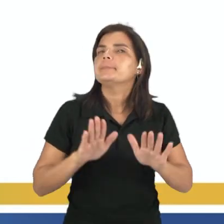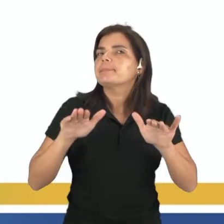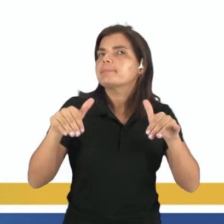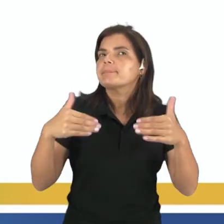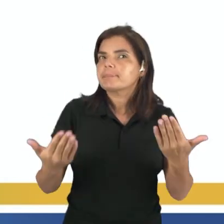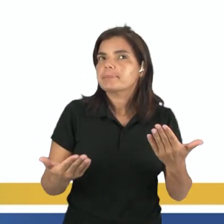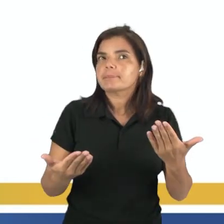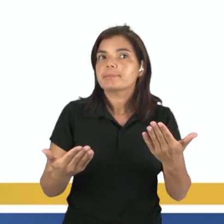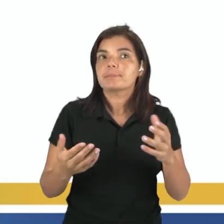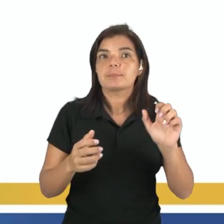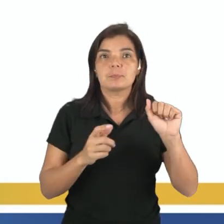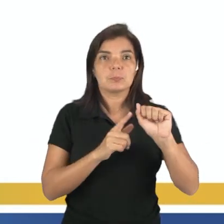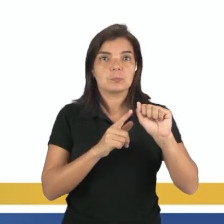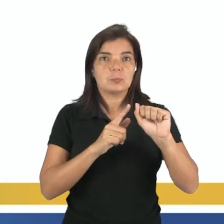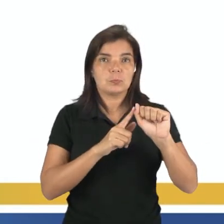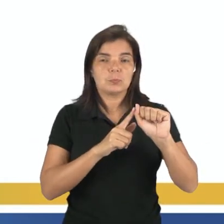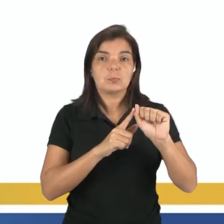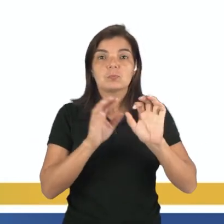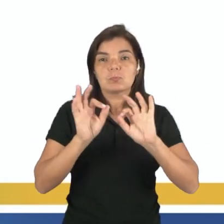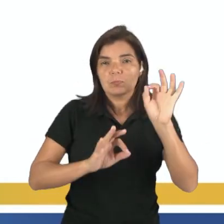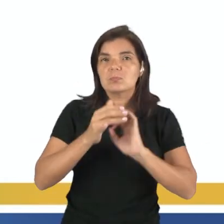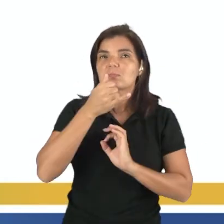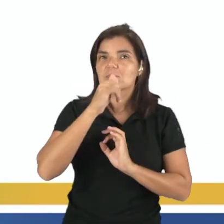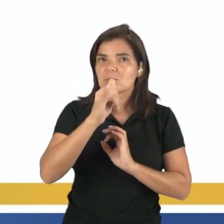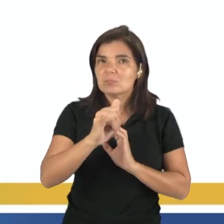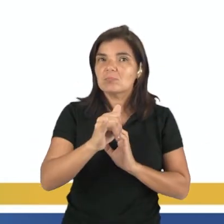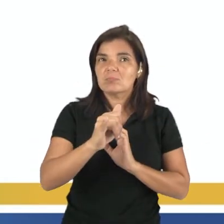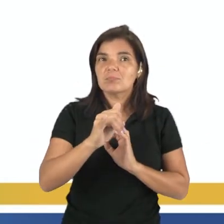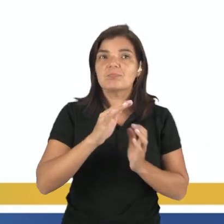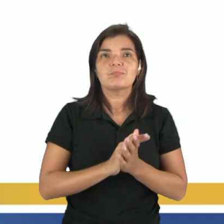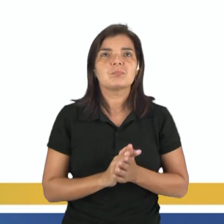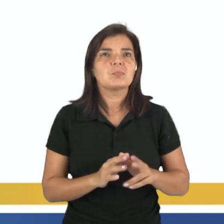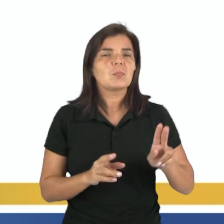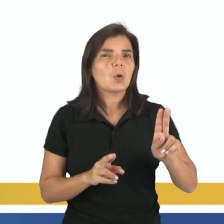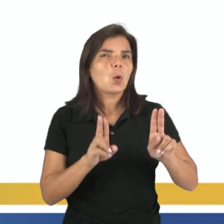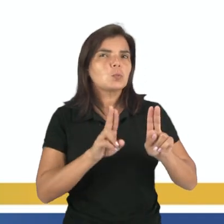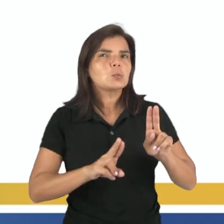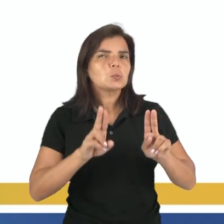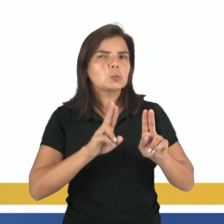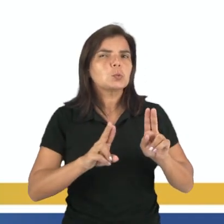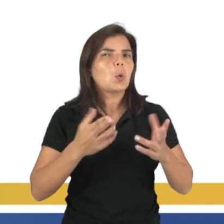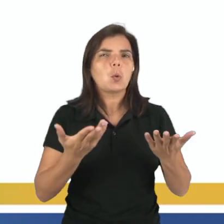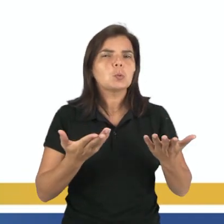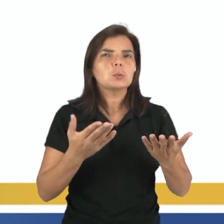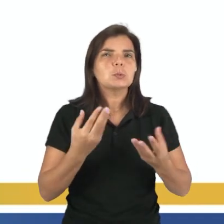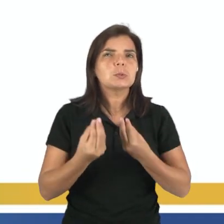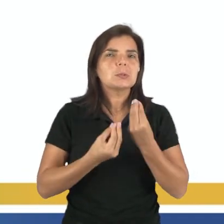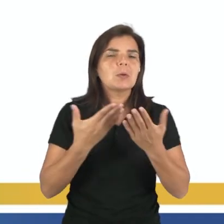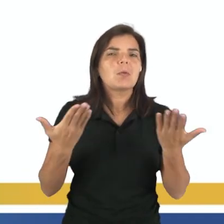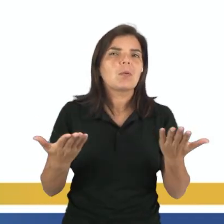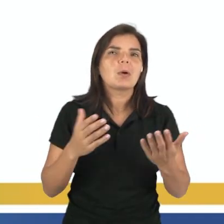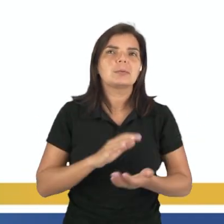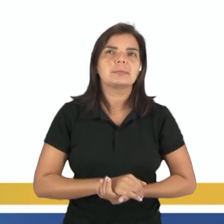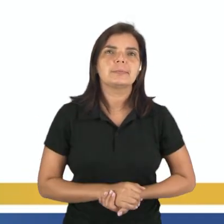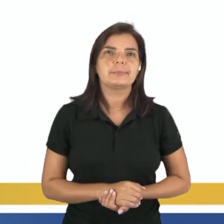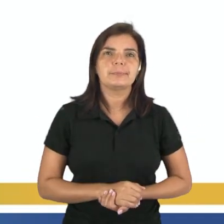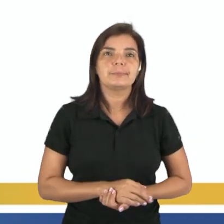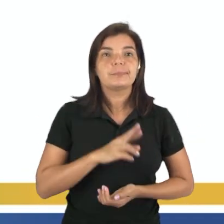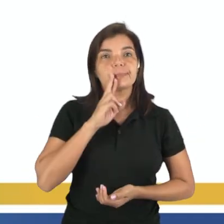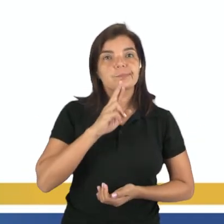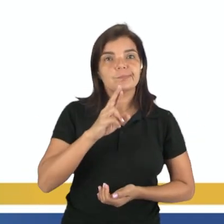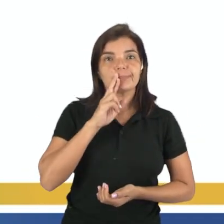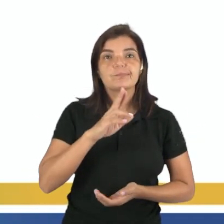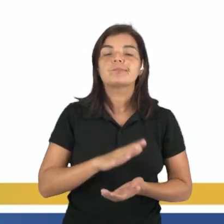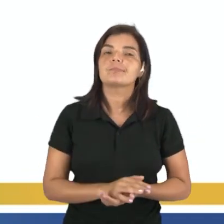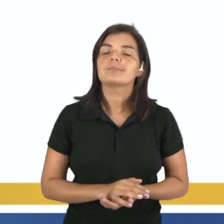das formas de produção de energia ou de atividade econômica que não vai causar tantos danos para a atmosfera? Nesse